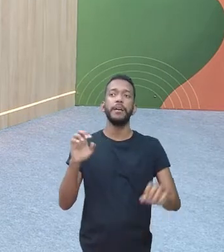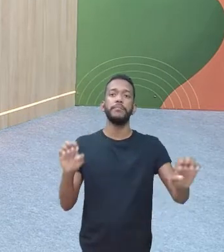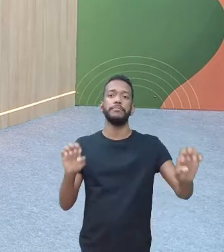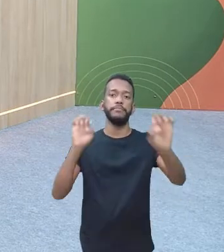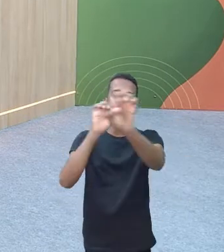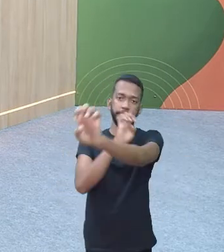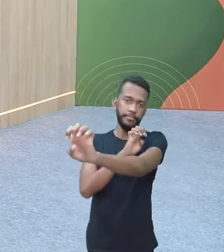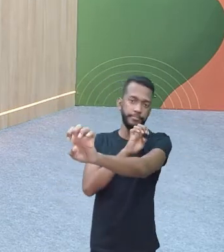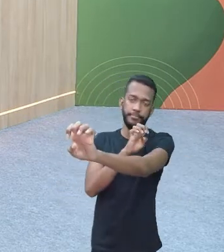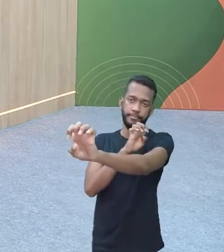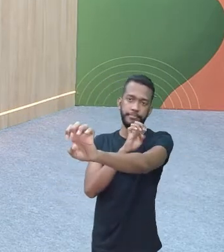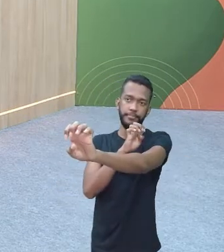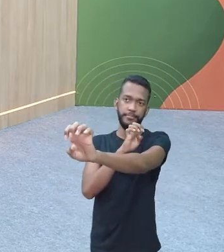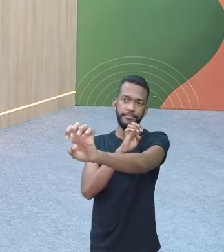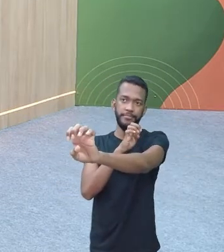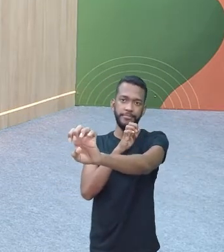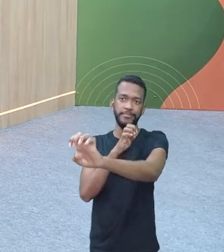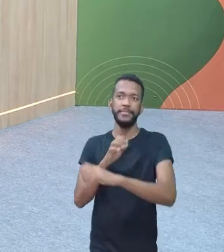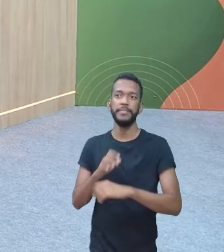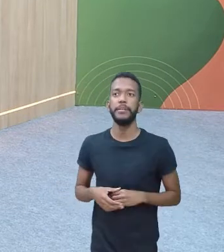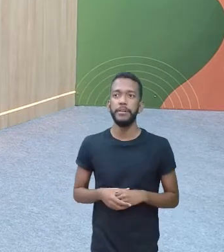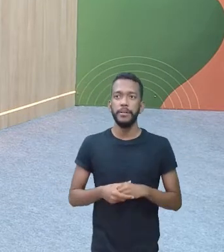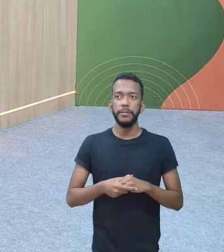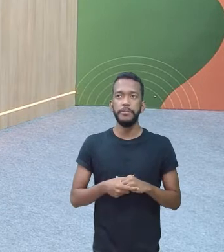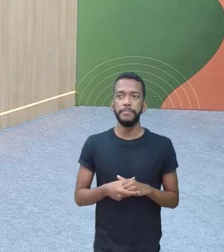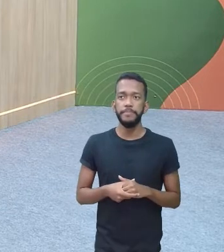início, do lado direito da quadra.